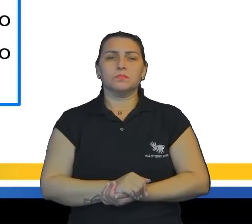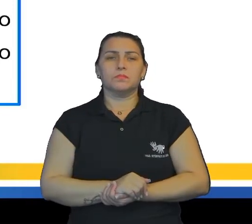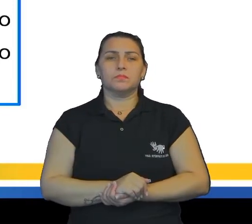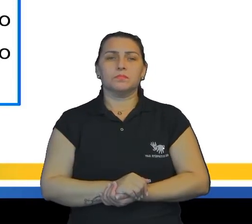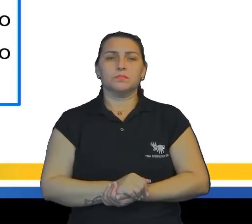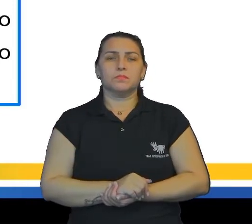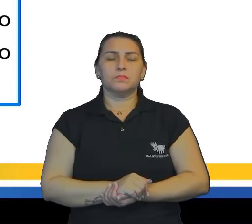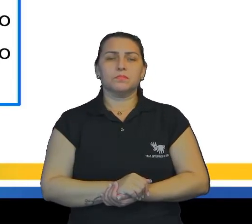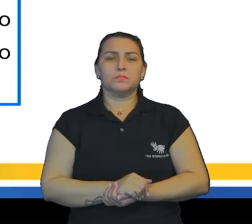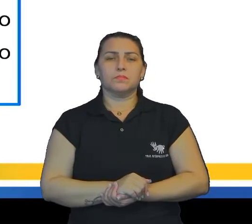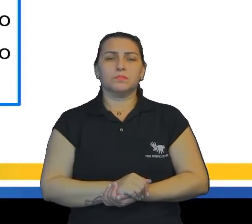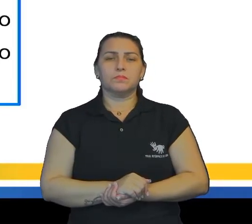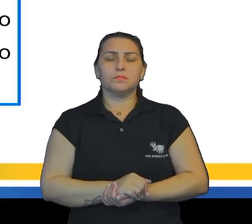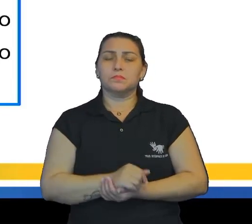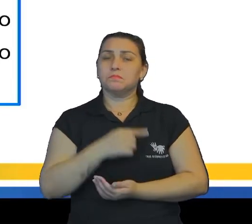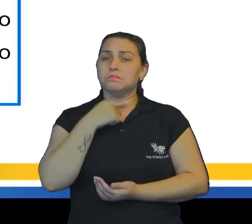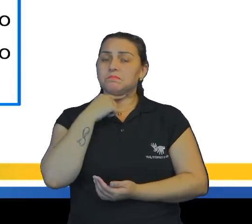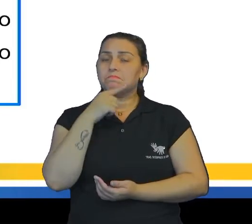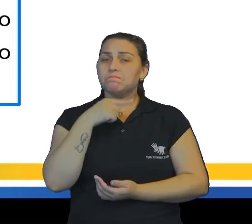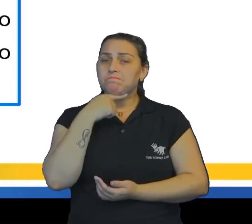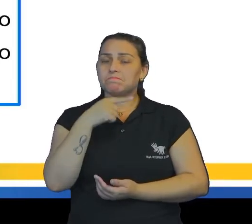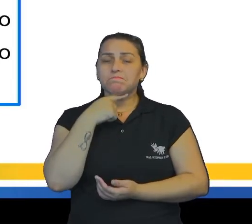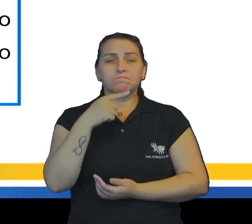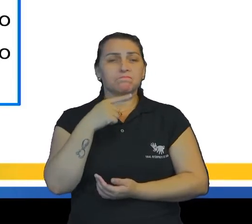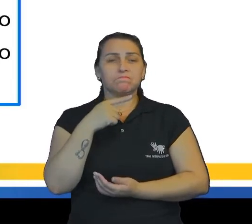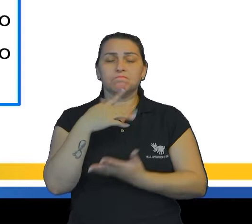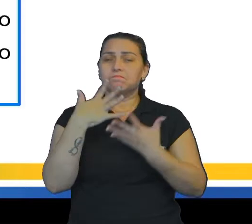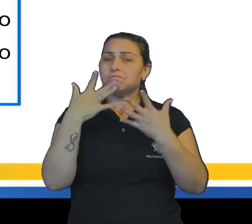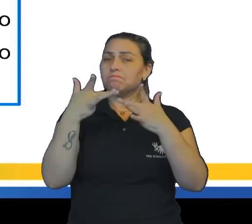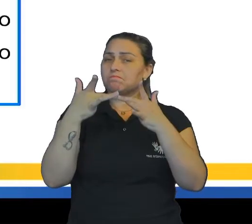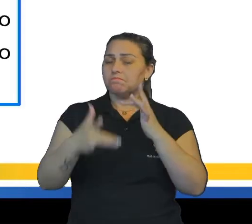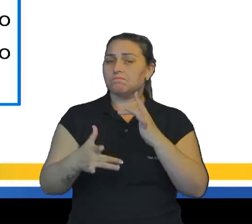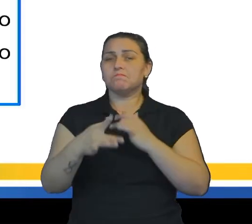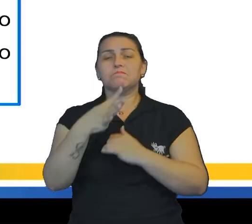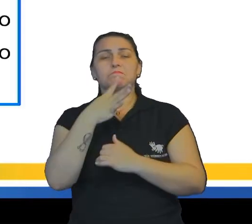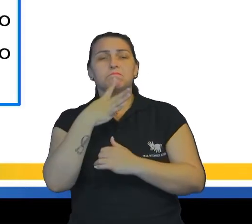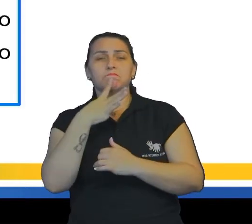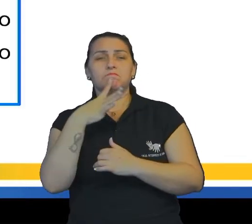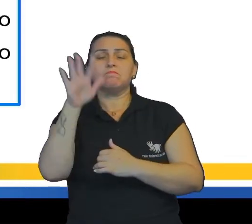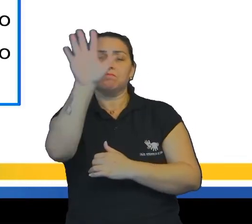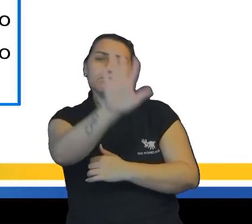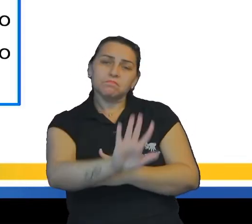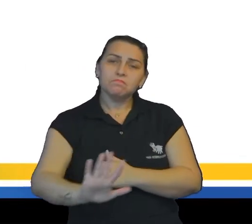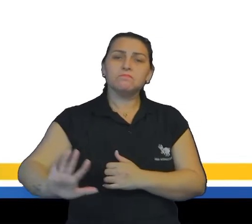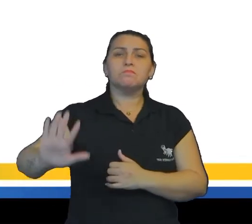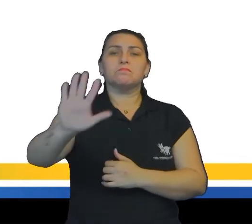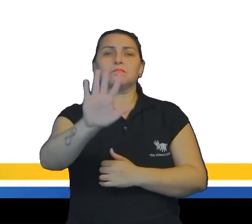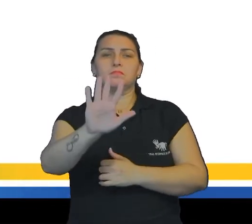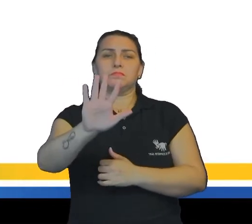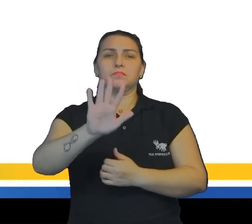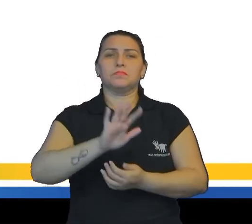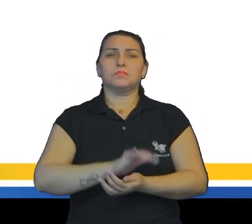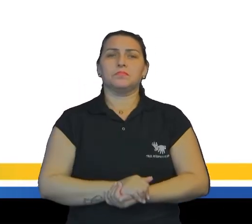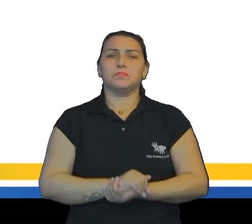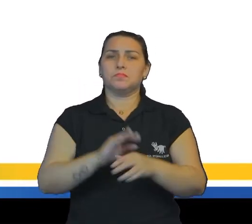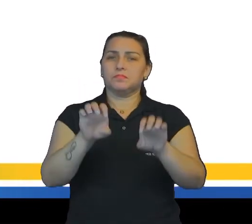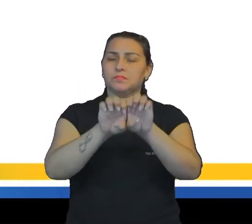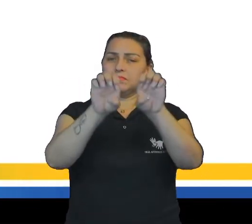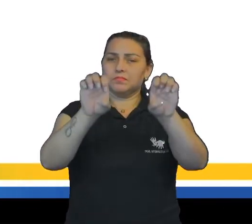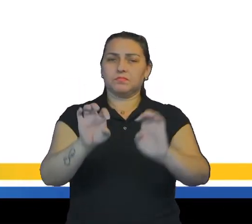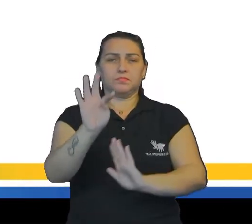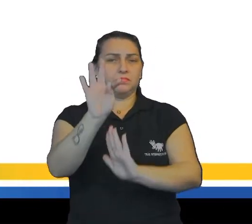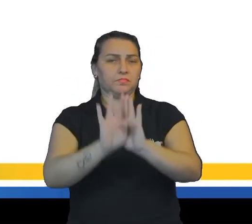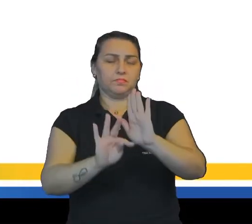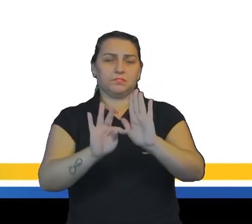incontestável e massificado, e ninguém irá apelar contra, pois é conhecido universalmente.